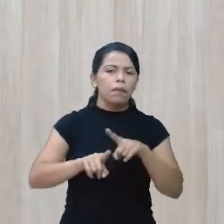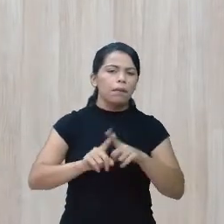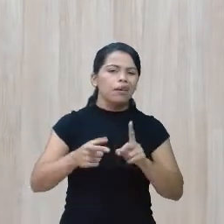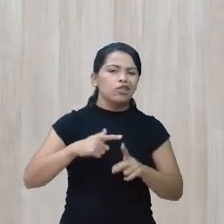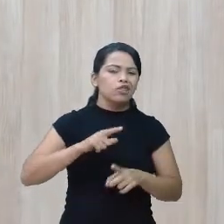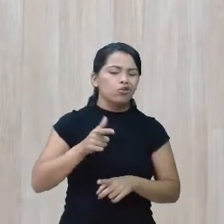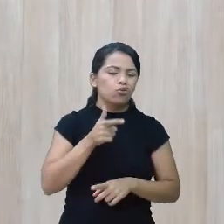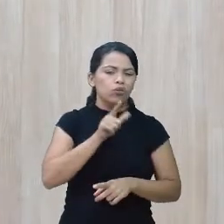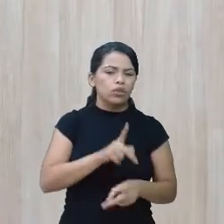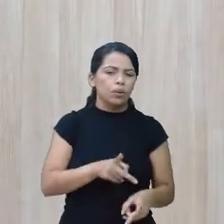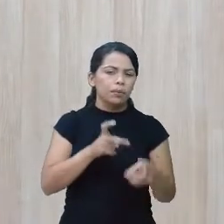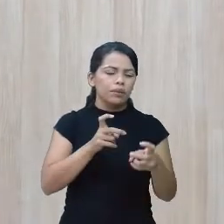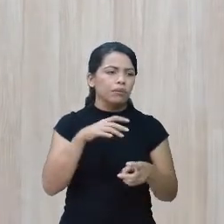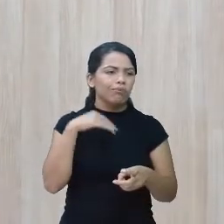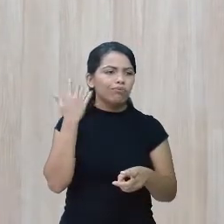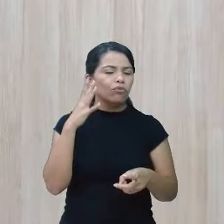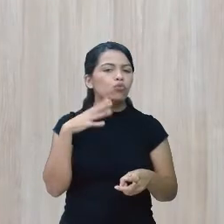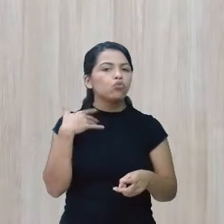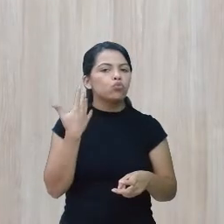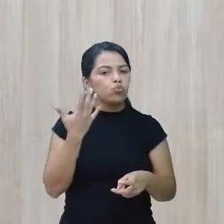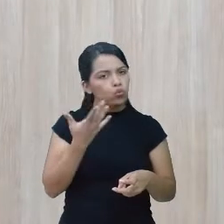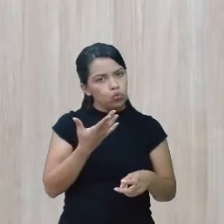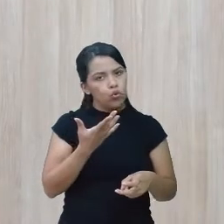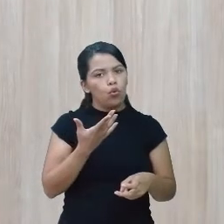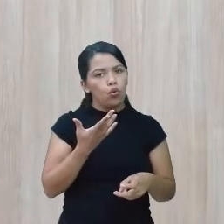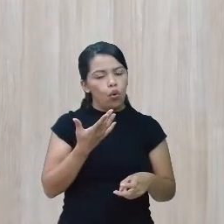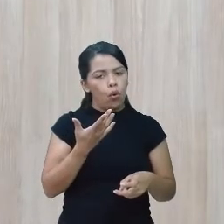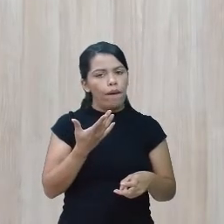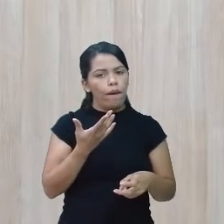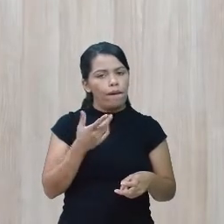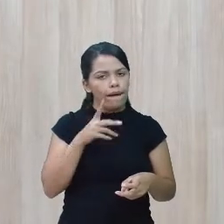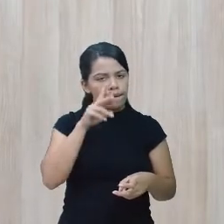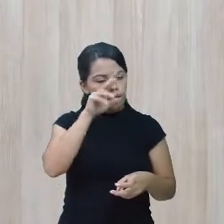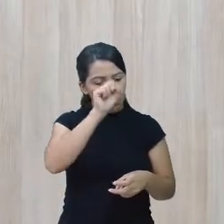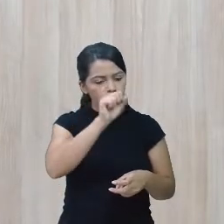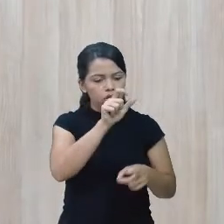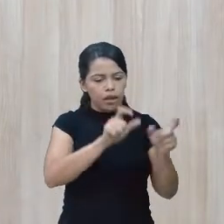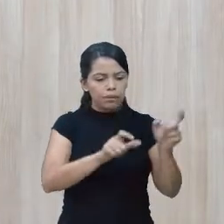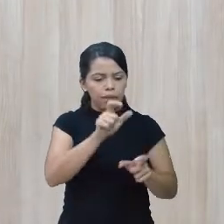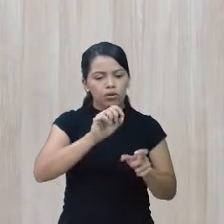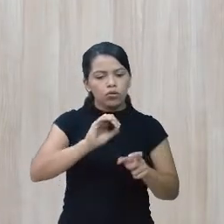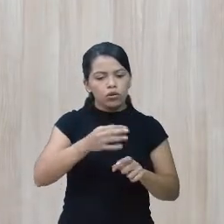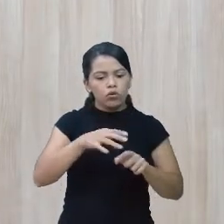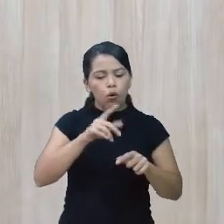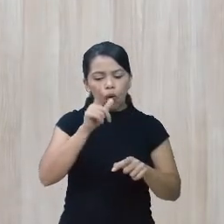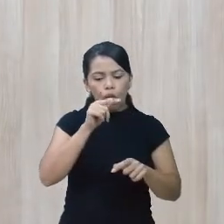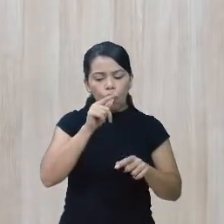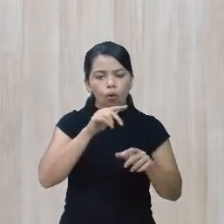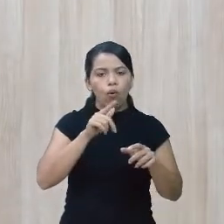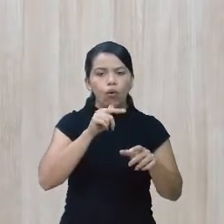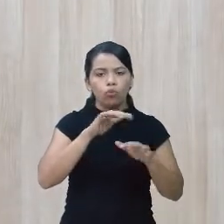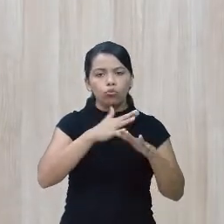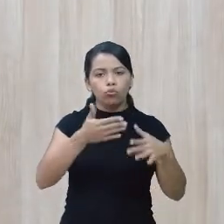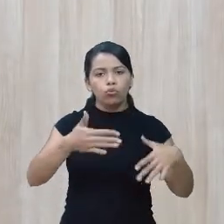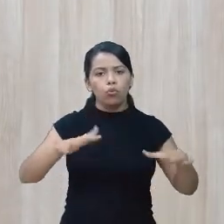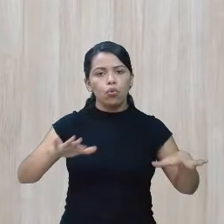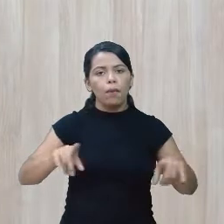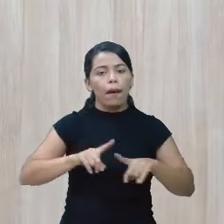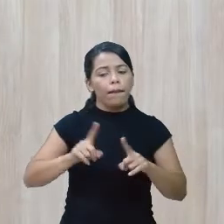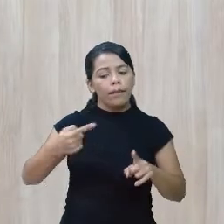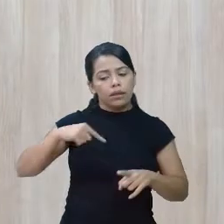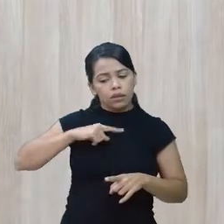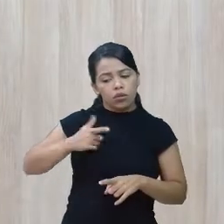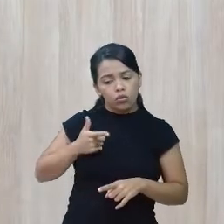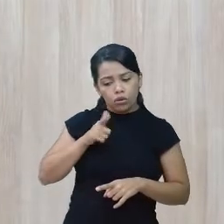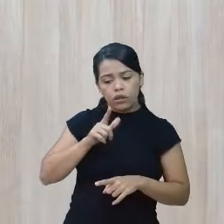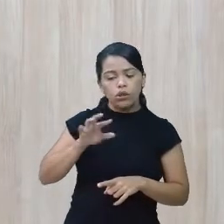captar aí uma paisagem. Aí você talvez pense, mas, Vilma, se isso não é uma paisagem sonora, real, boa, por que